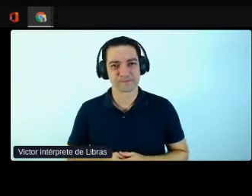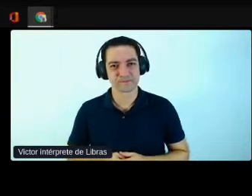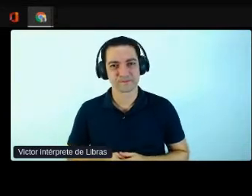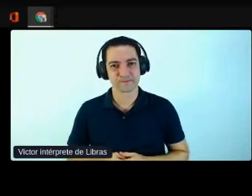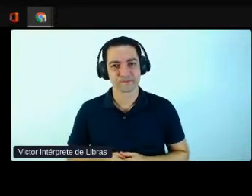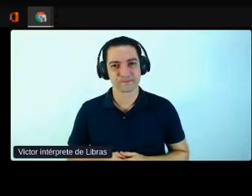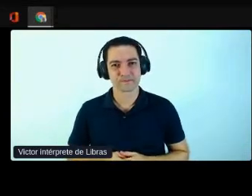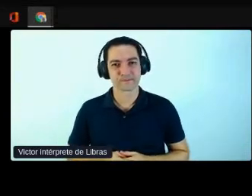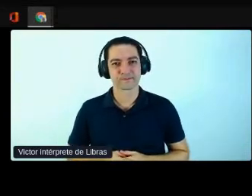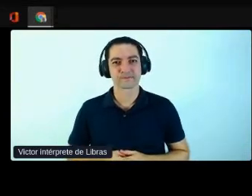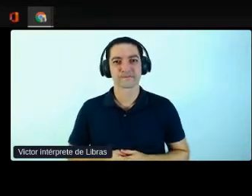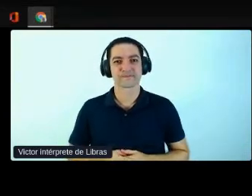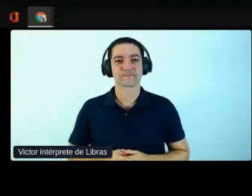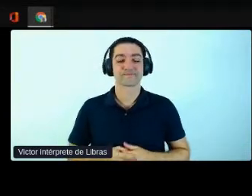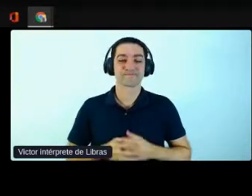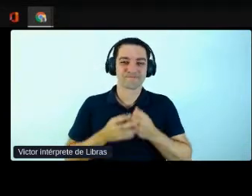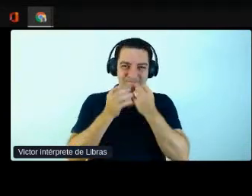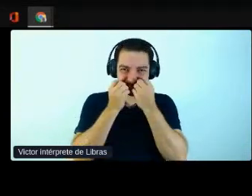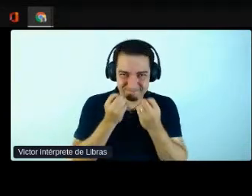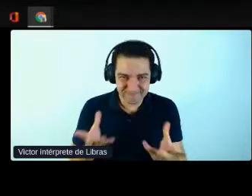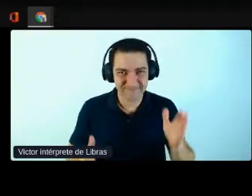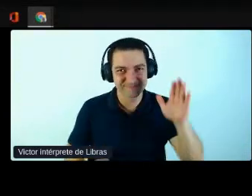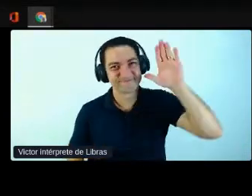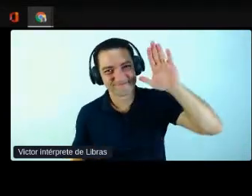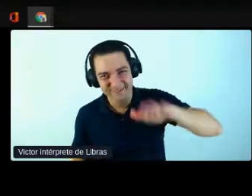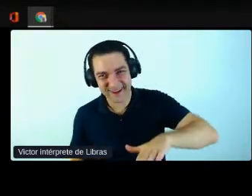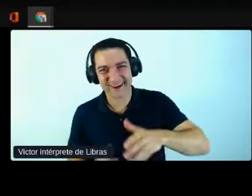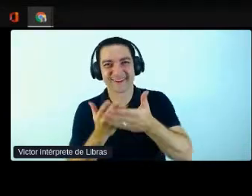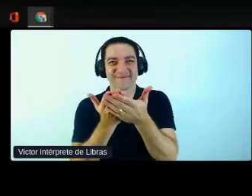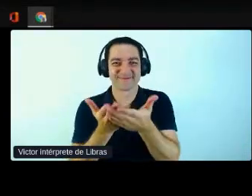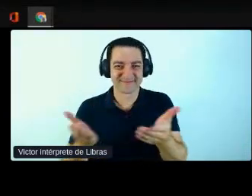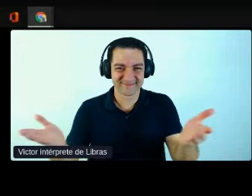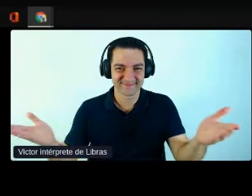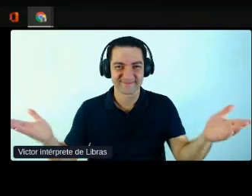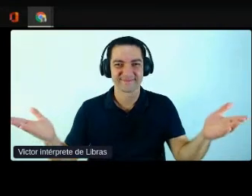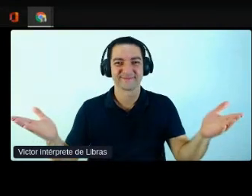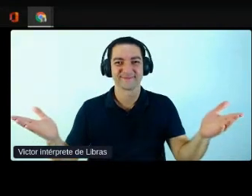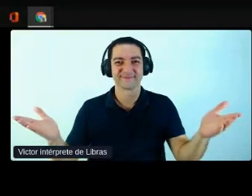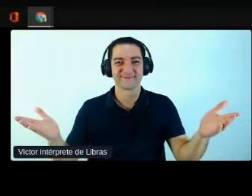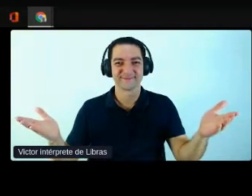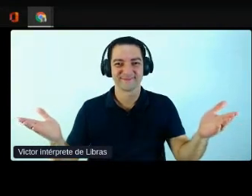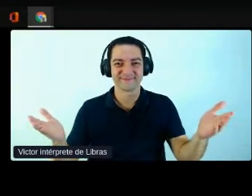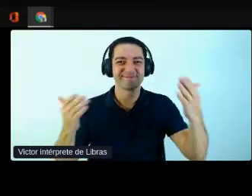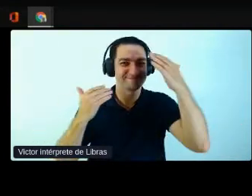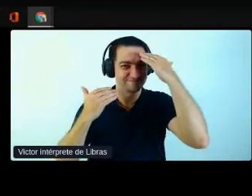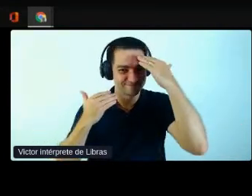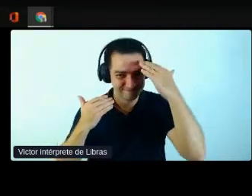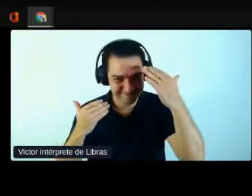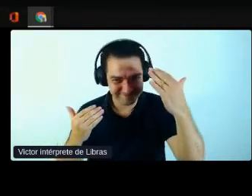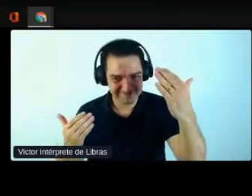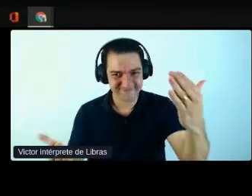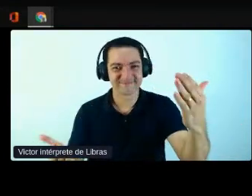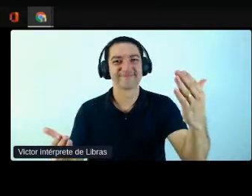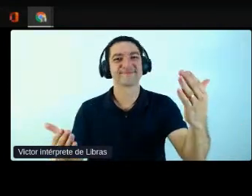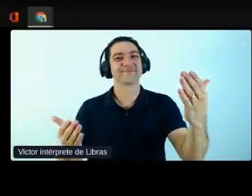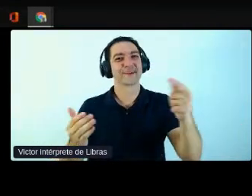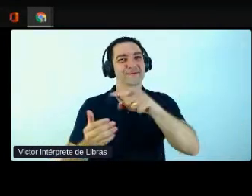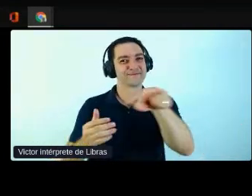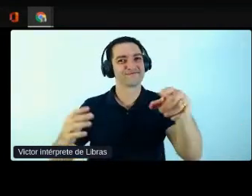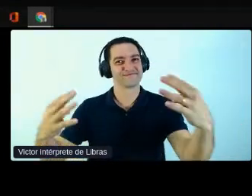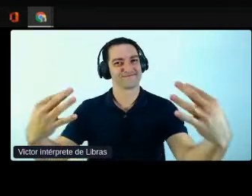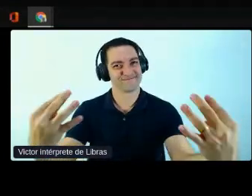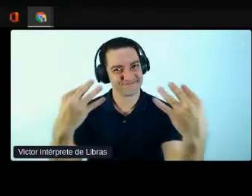Bom, pessoal, boa tarde a todos, né? Primeiramente, muito obrigado, né, por estarem aqui, por terem